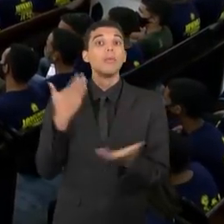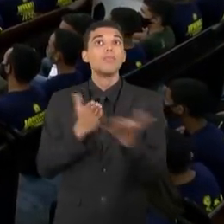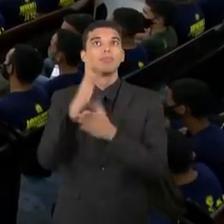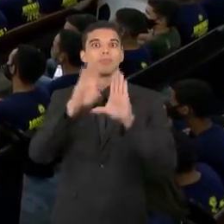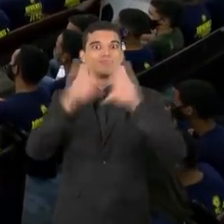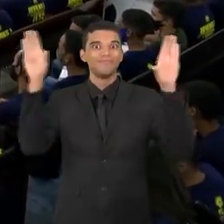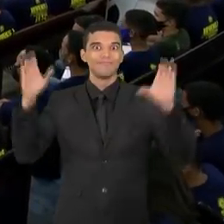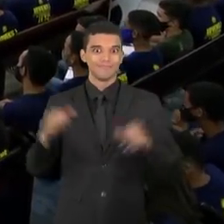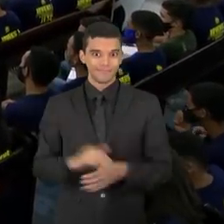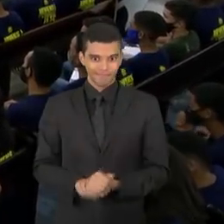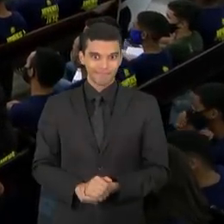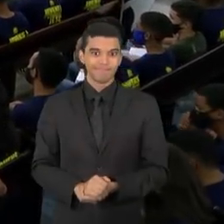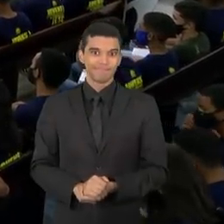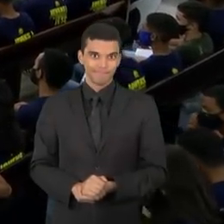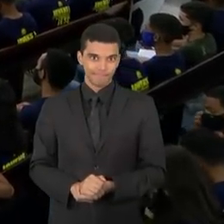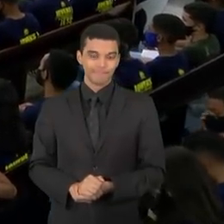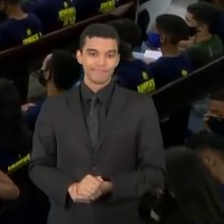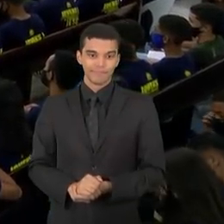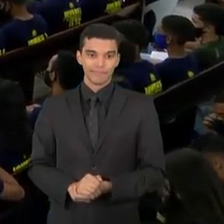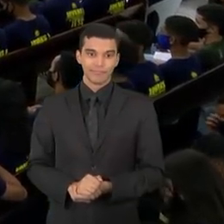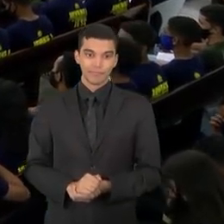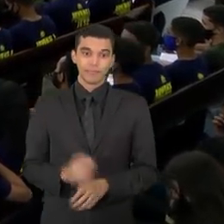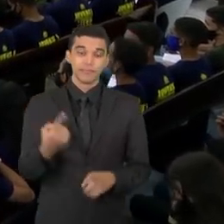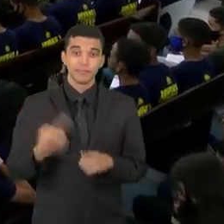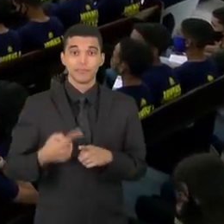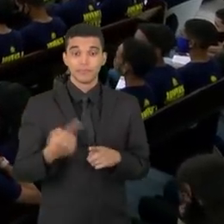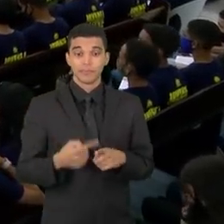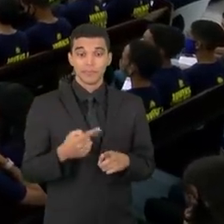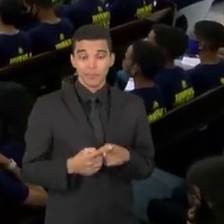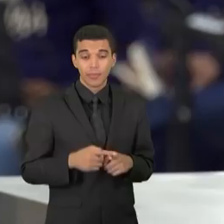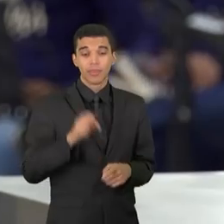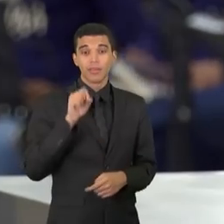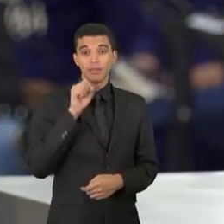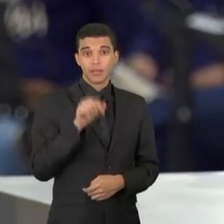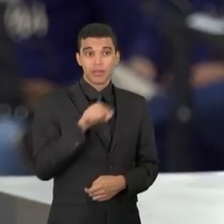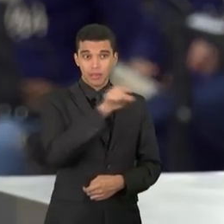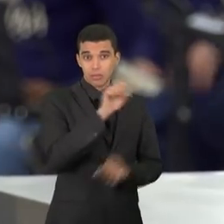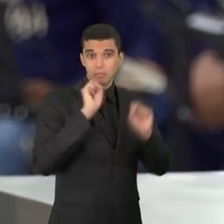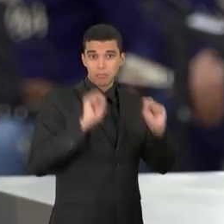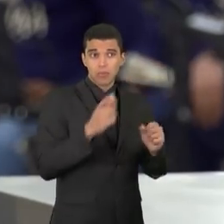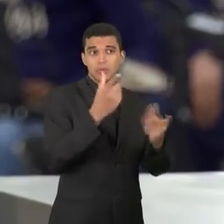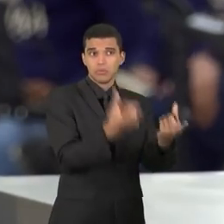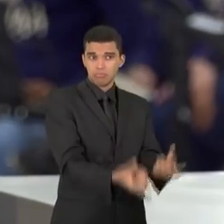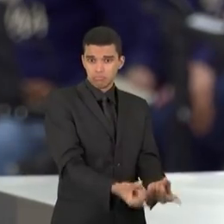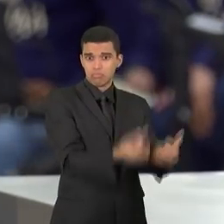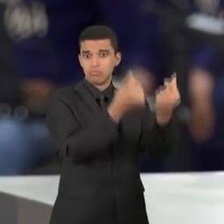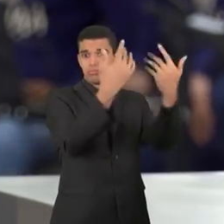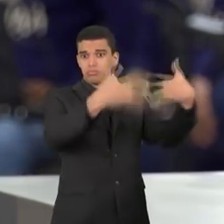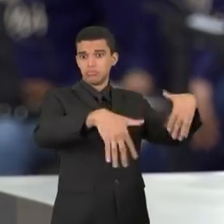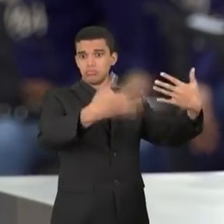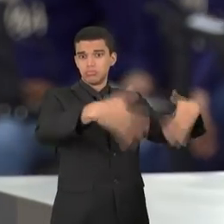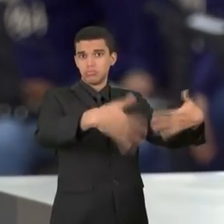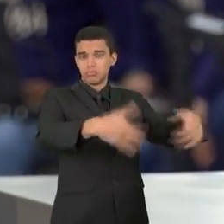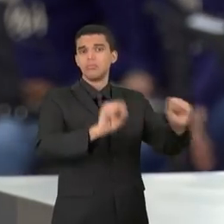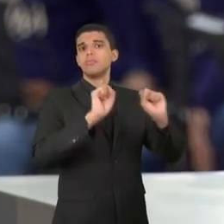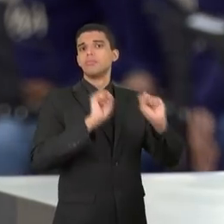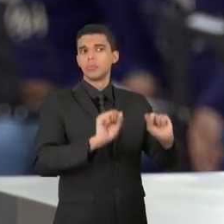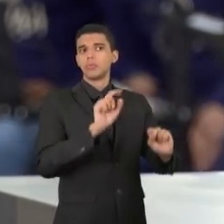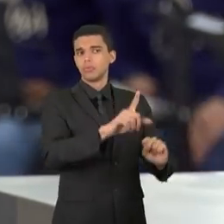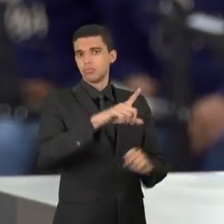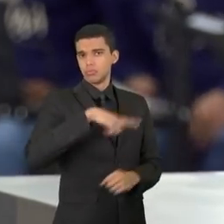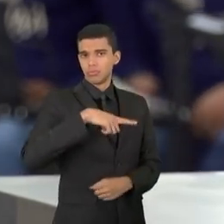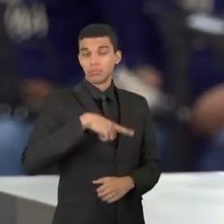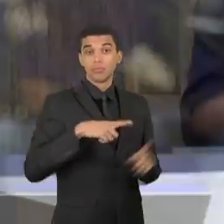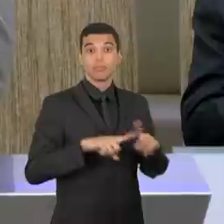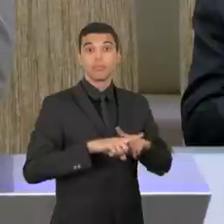precisa pagar o que deve na vida moral, espiritual, enfim, diante de Deus, e parece que Deus não está vendo?